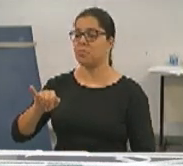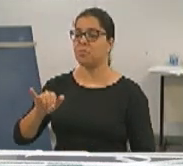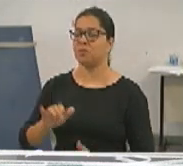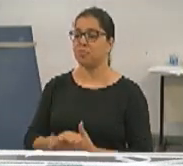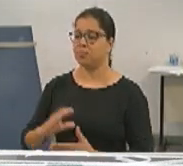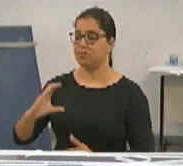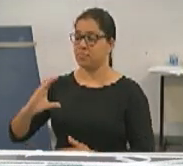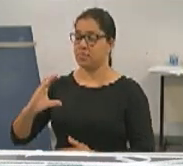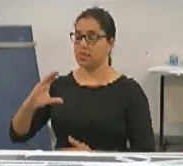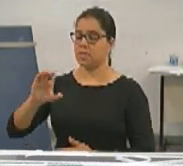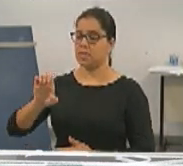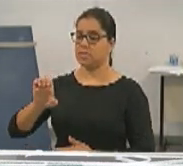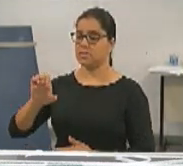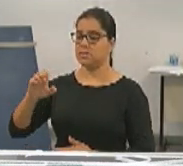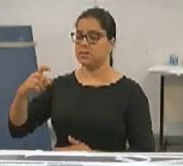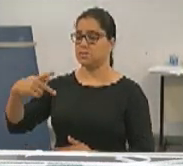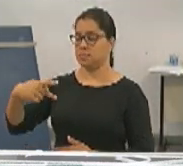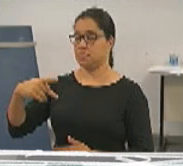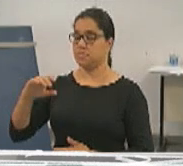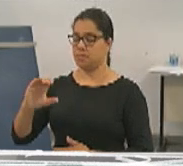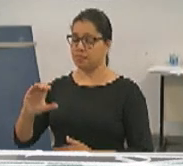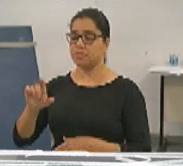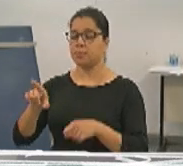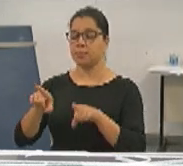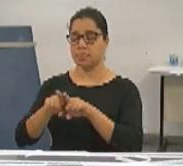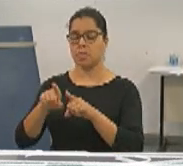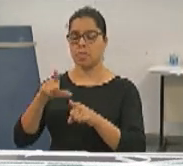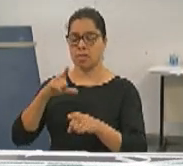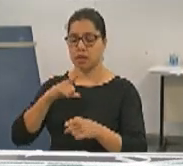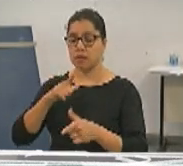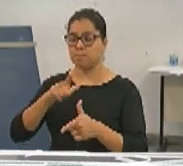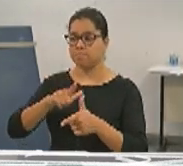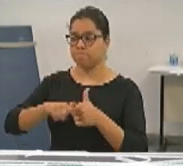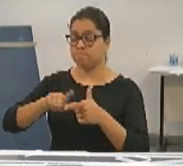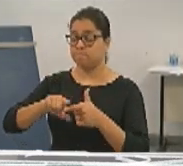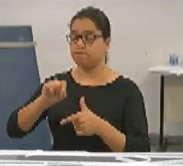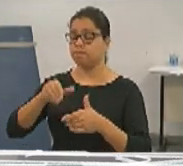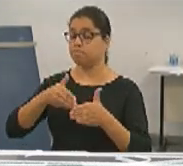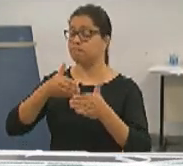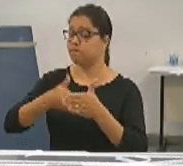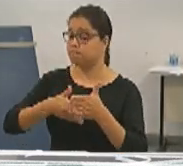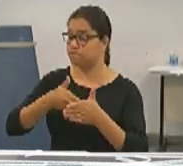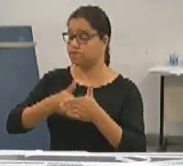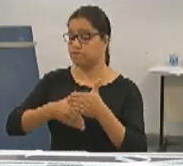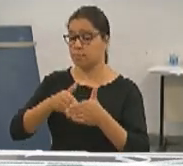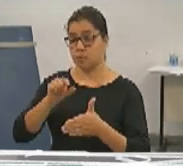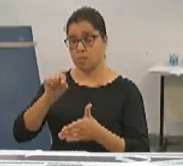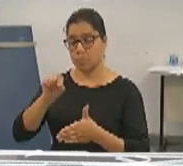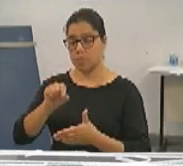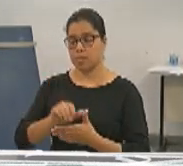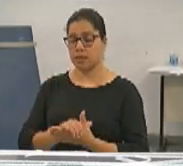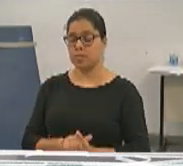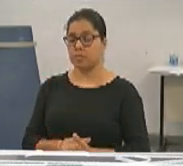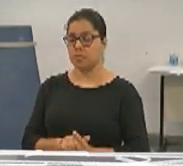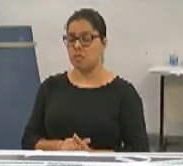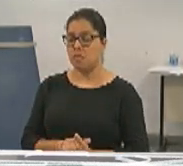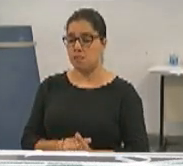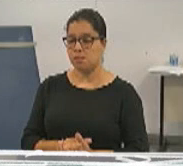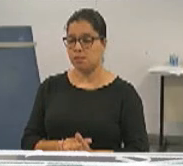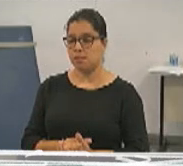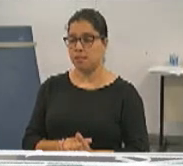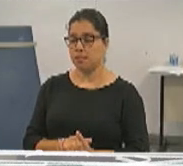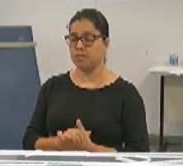Ele foi rejeitado. E houve um empate técnico. Né? O pessoal